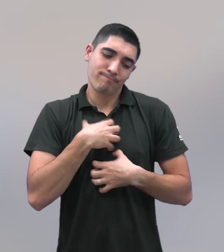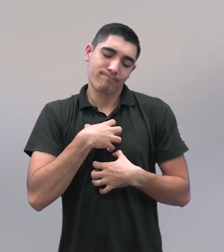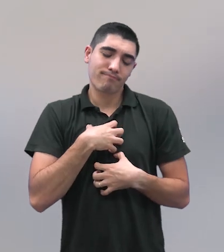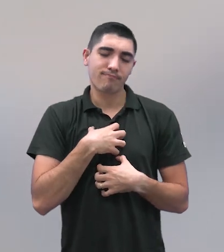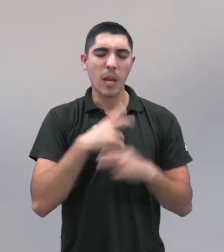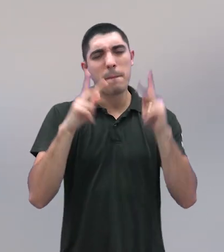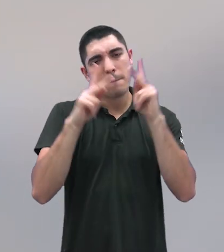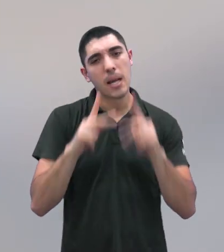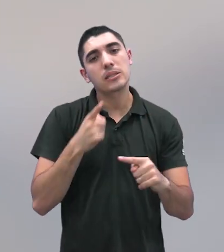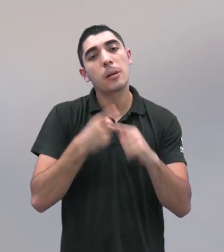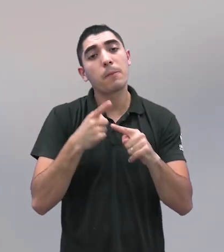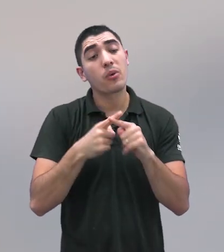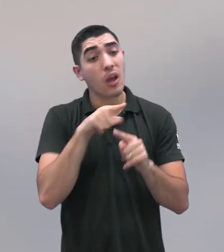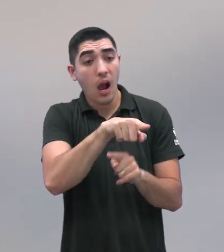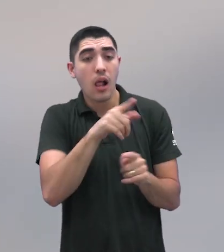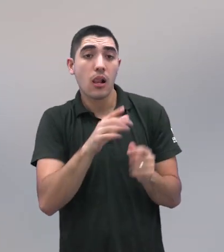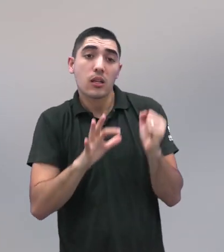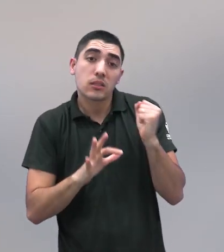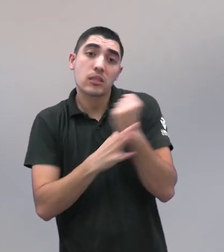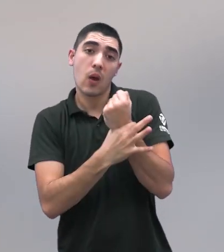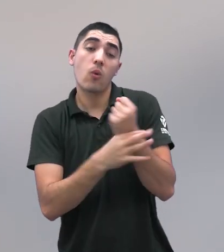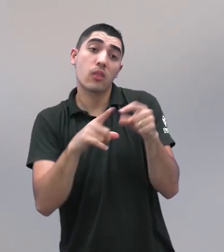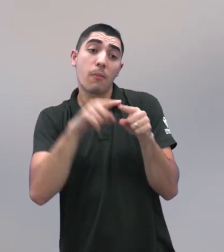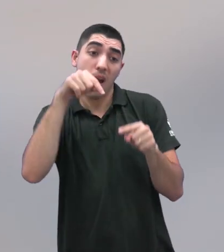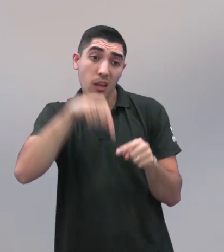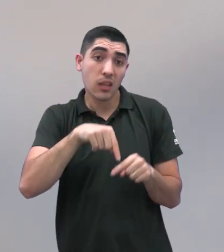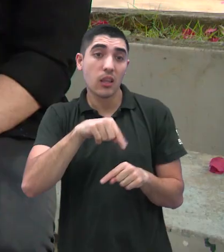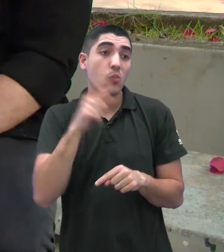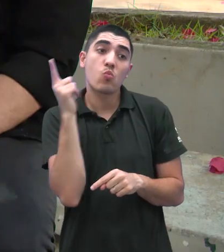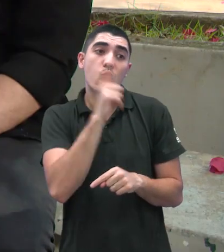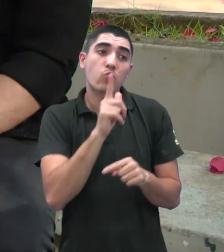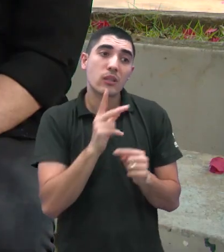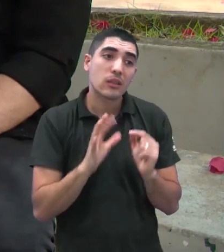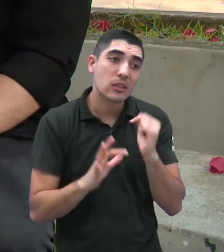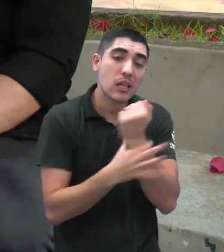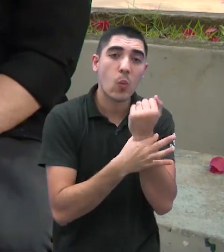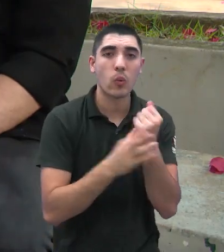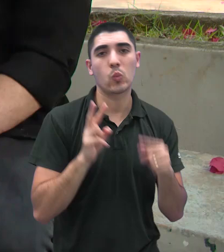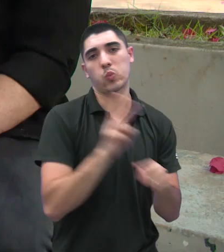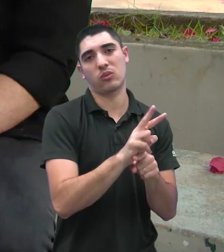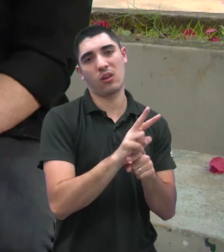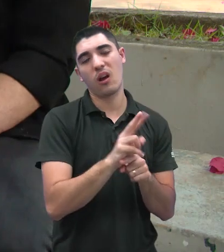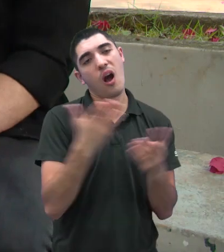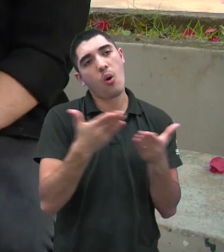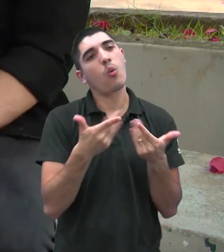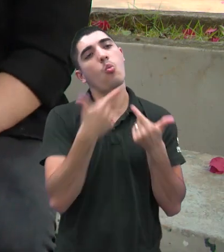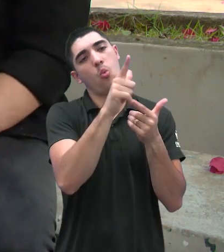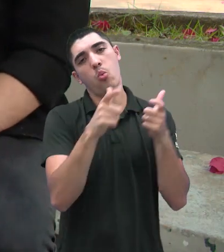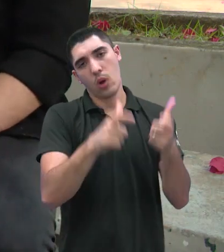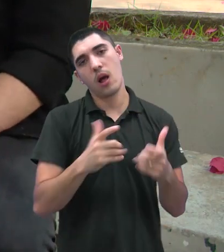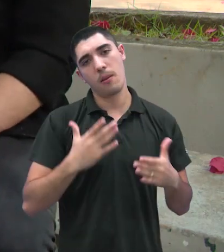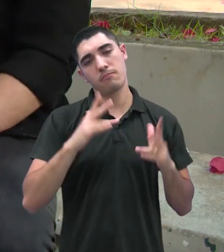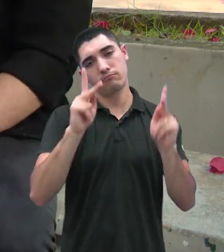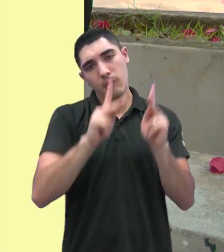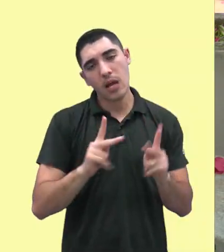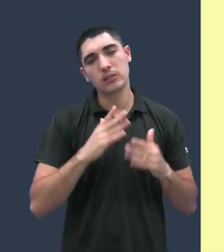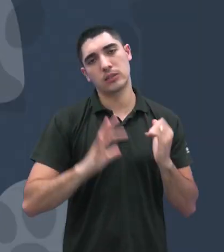assim, em paz de que ela está bem e fora do perigo, porque aqui a gente não ia conseguir garantir a segurança dela, né? Sim, agora ela está mais